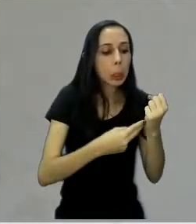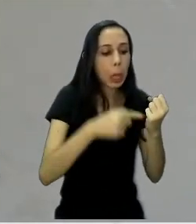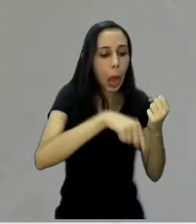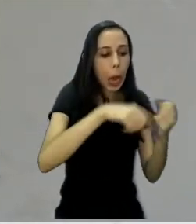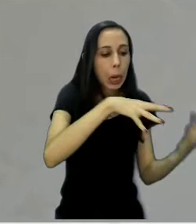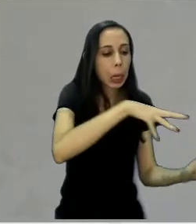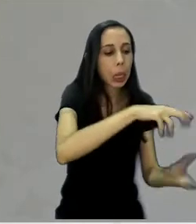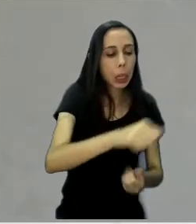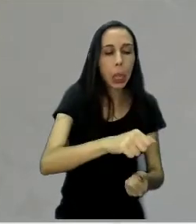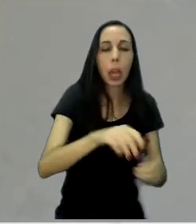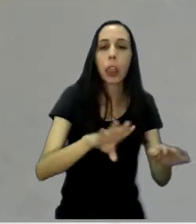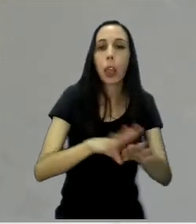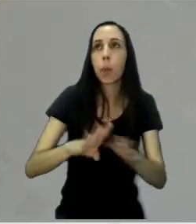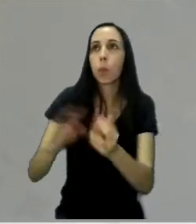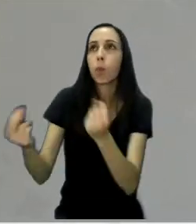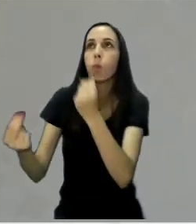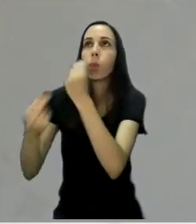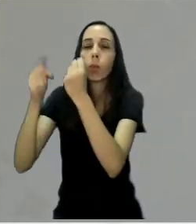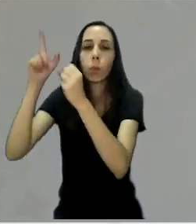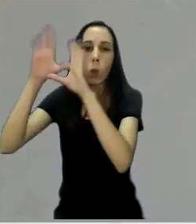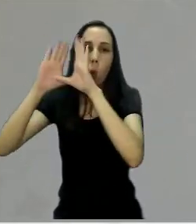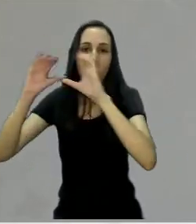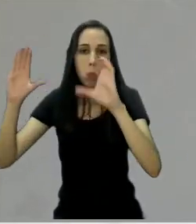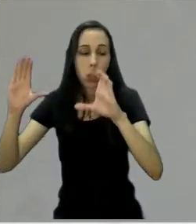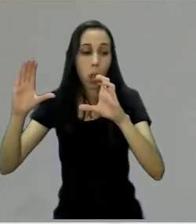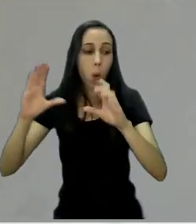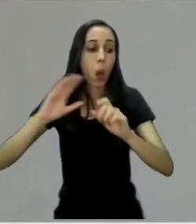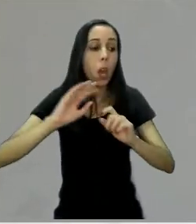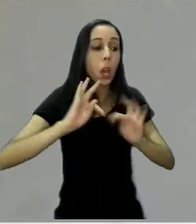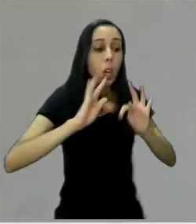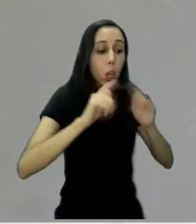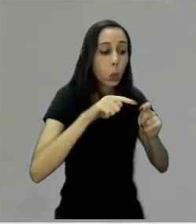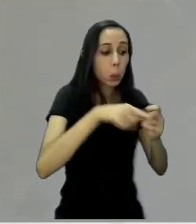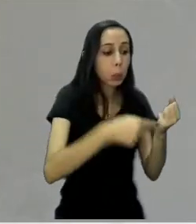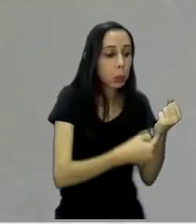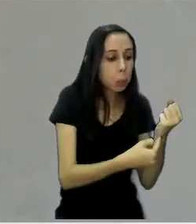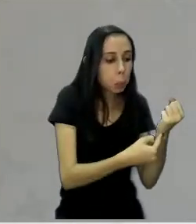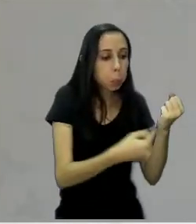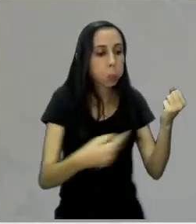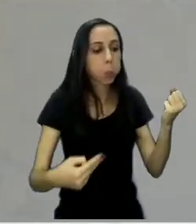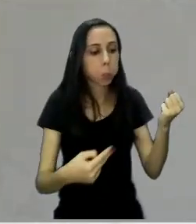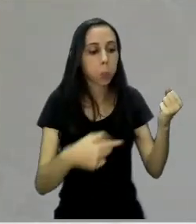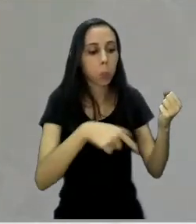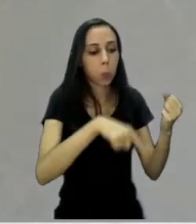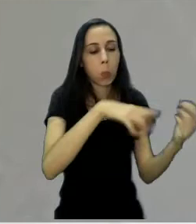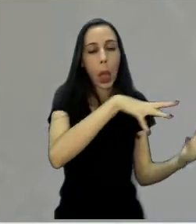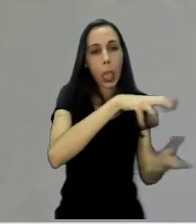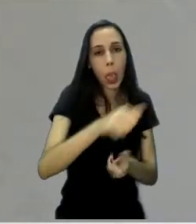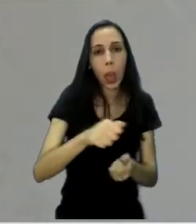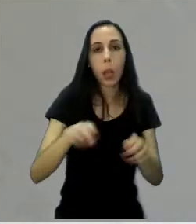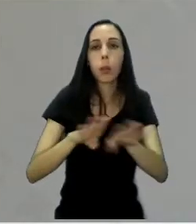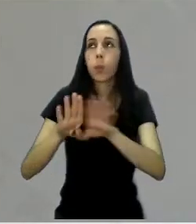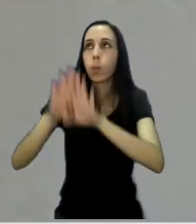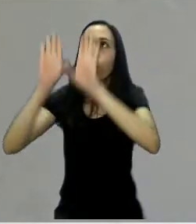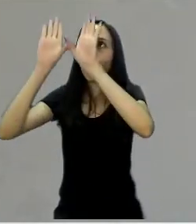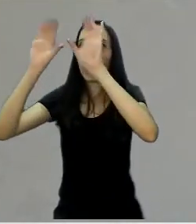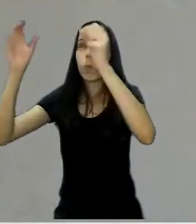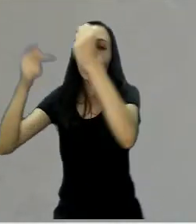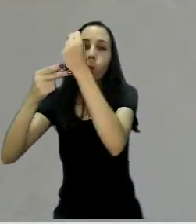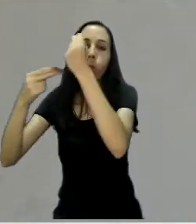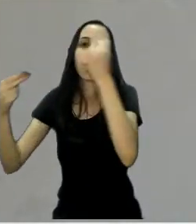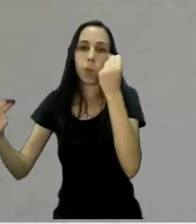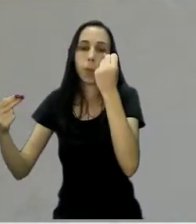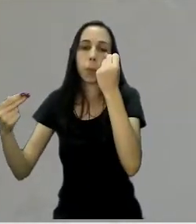Tudo o que ligares na terra será ligado nos céus. E tudo o que desligares na terra